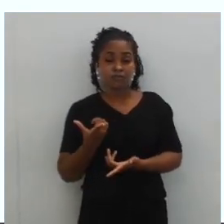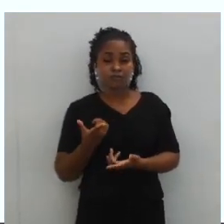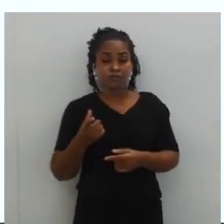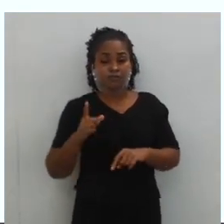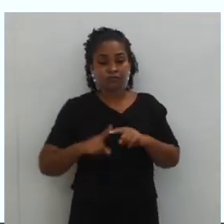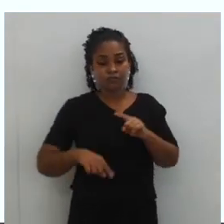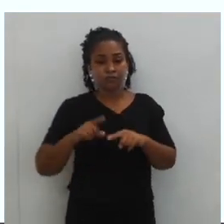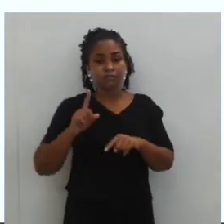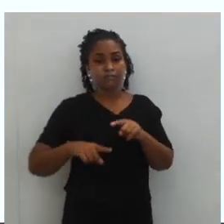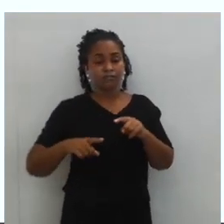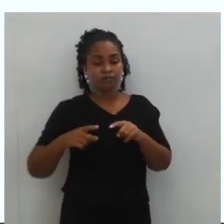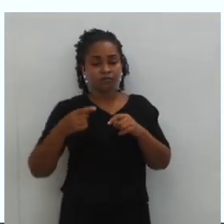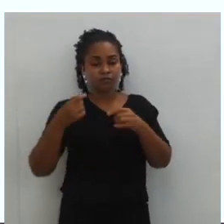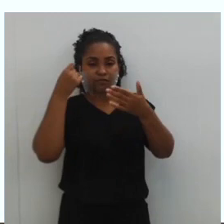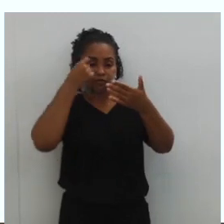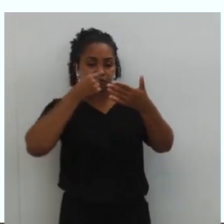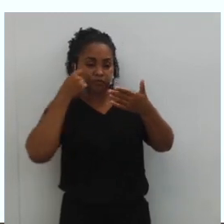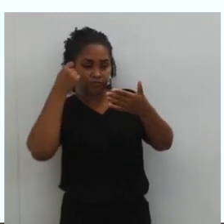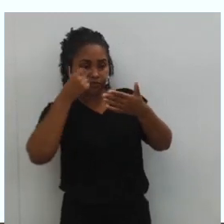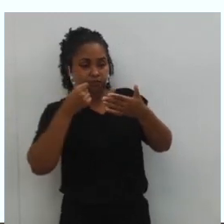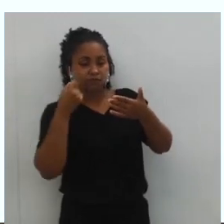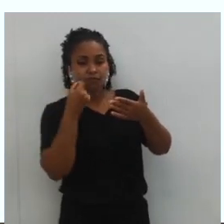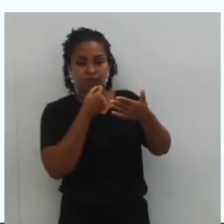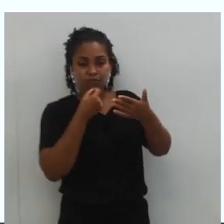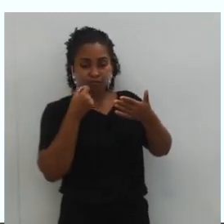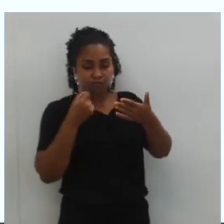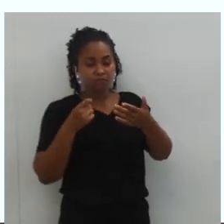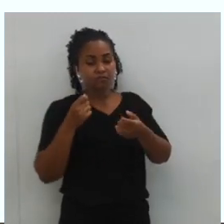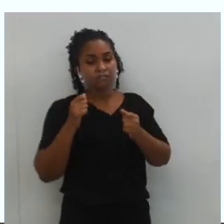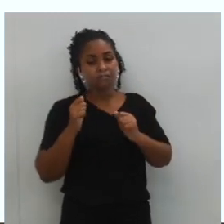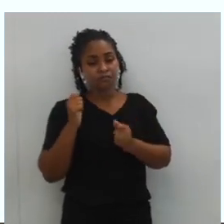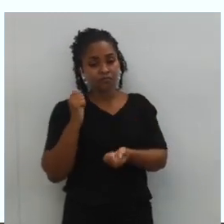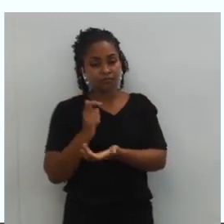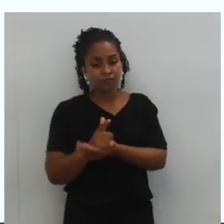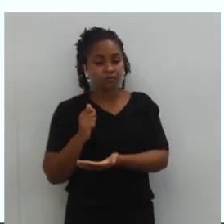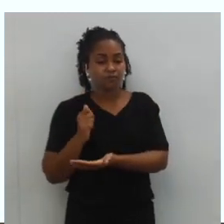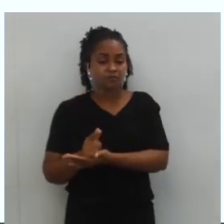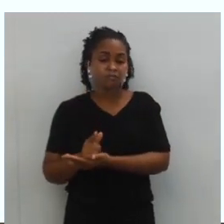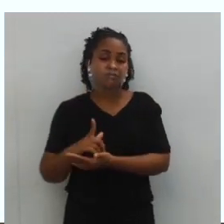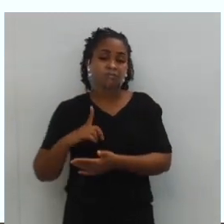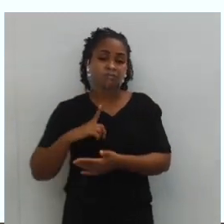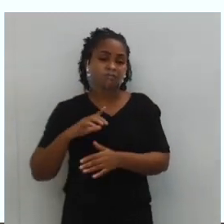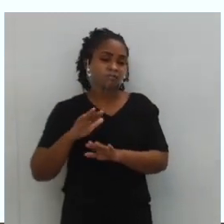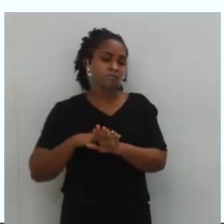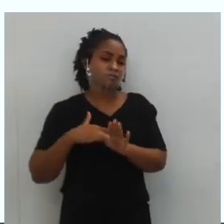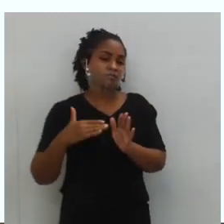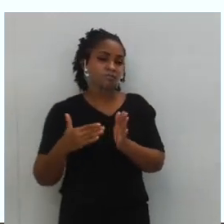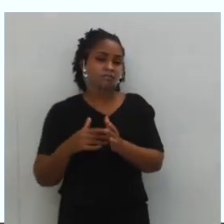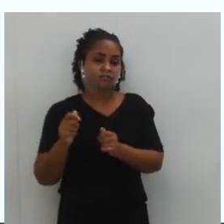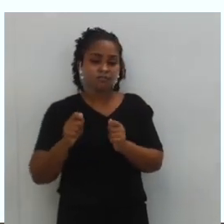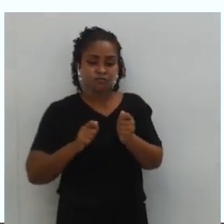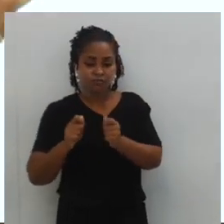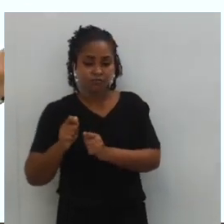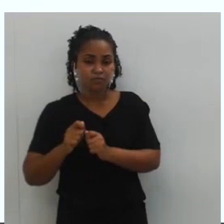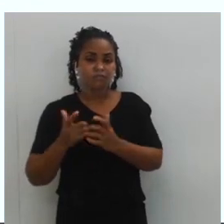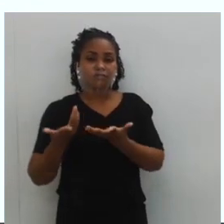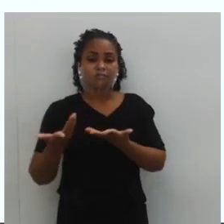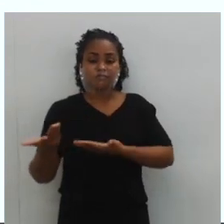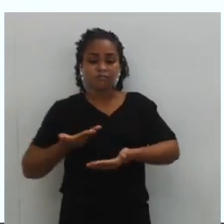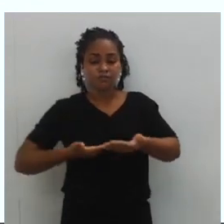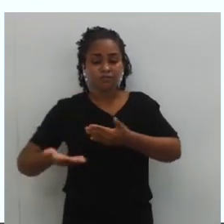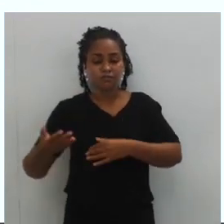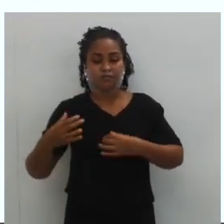maquiagem que a produção do filme vai comprar. Então ele também é responsável por toda essa negociação, né? O tecido que